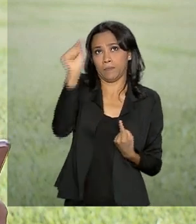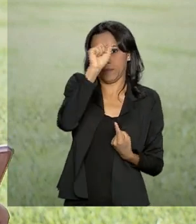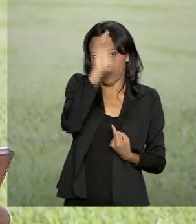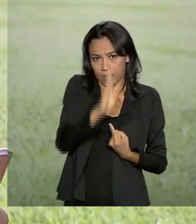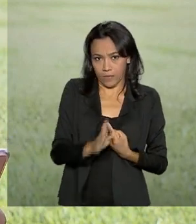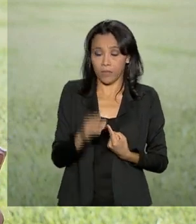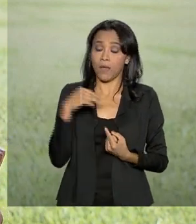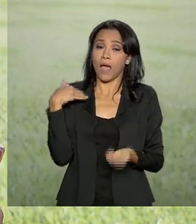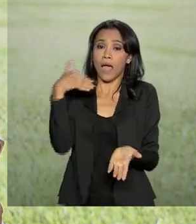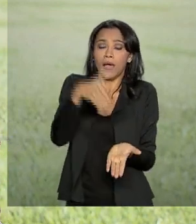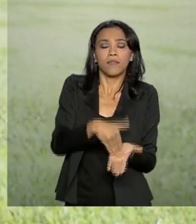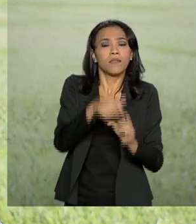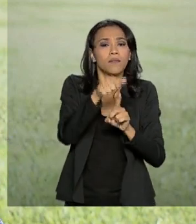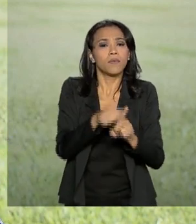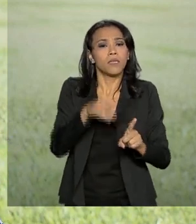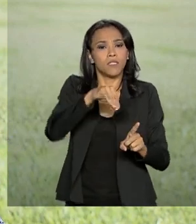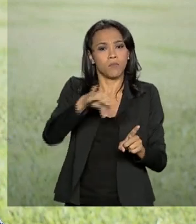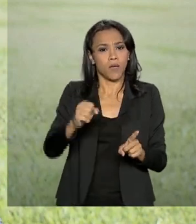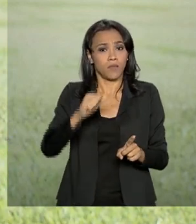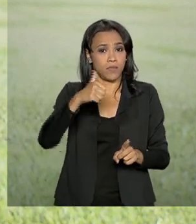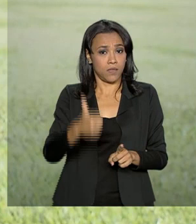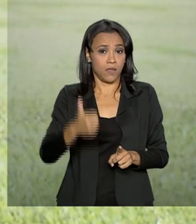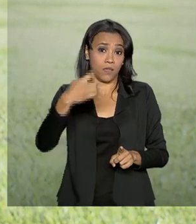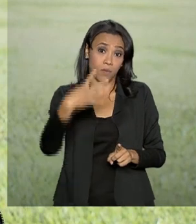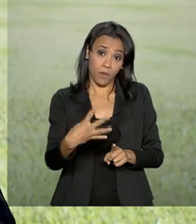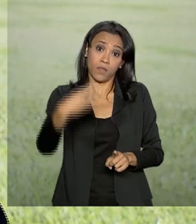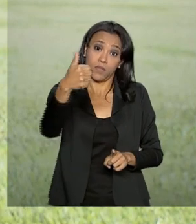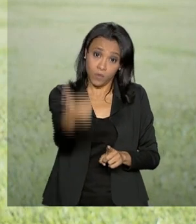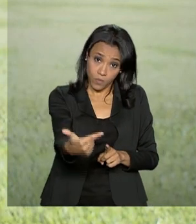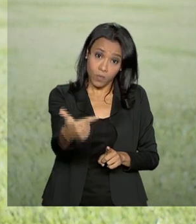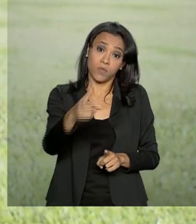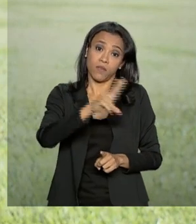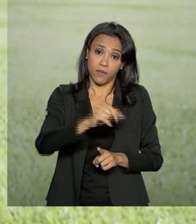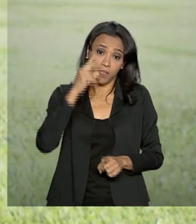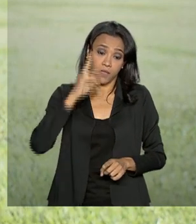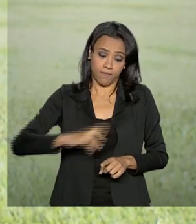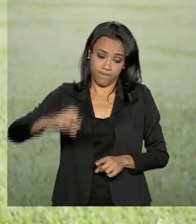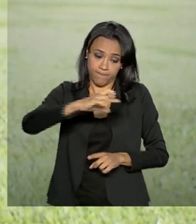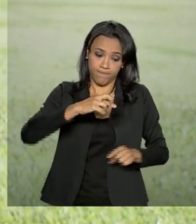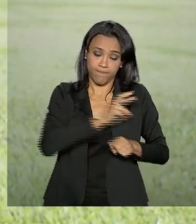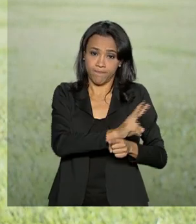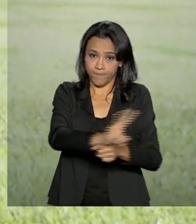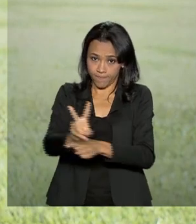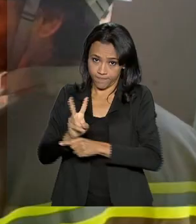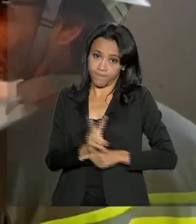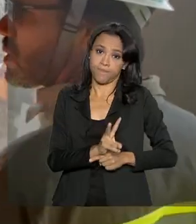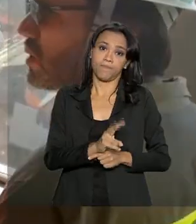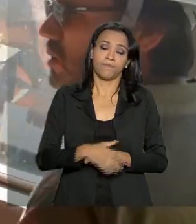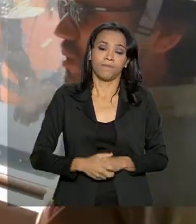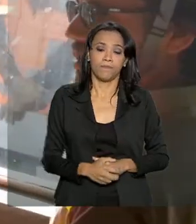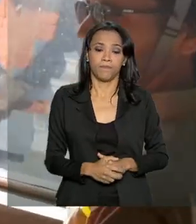Até maio deste ano, 142 usinas vão ser fiscalizadas.